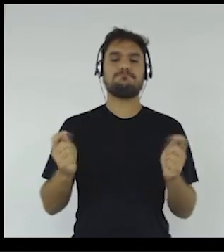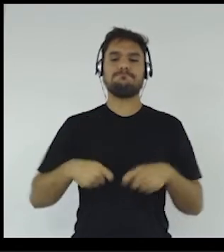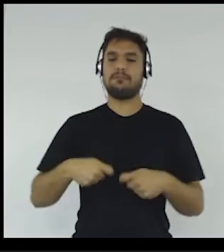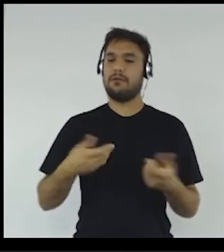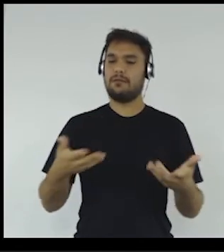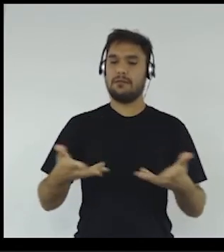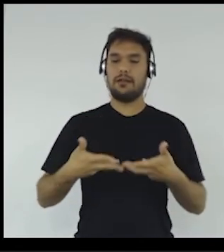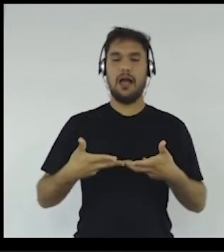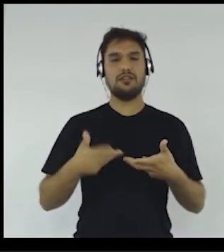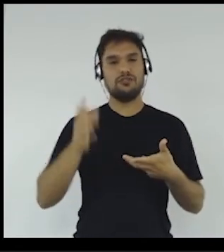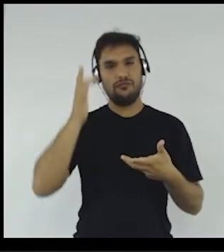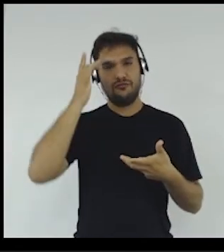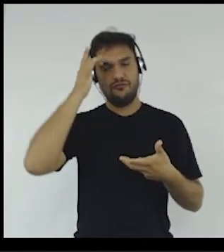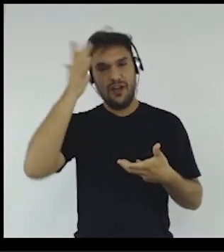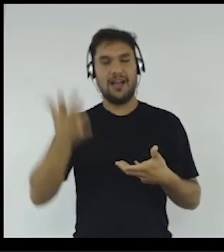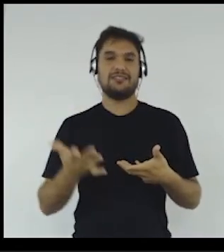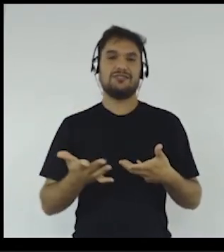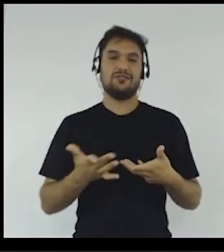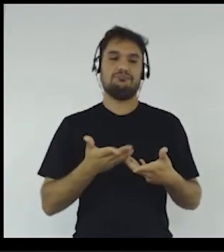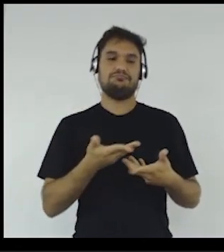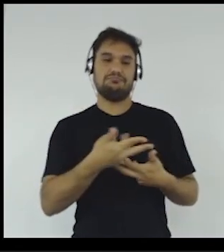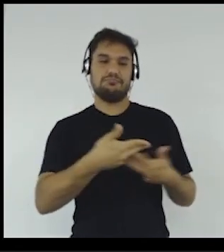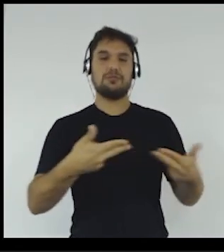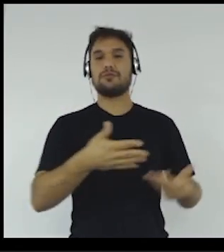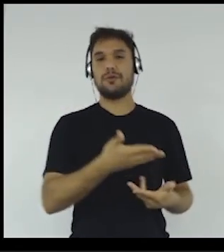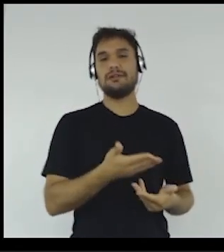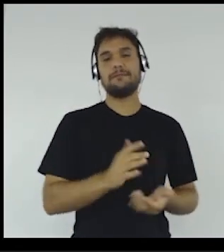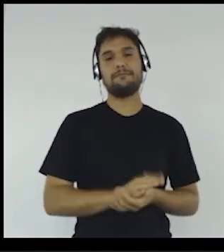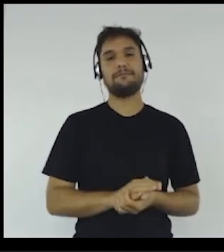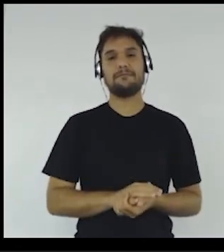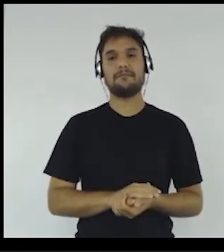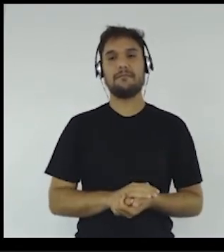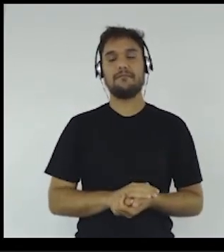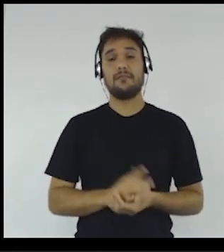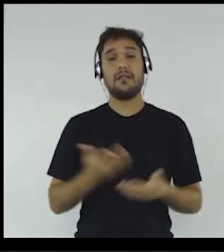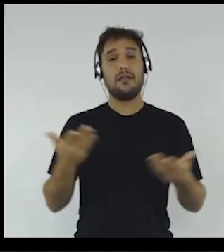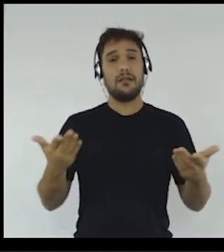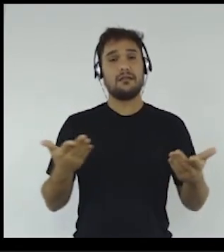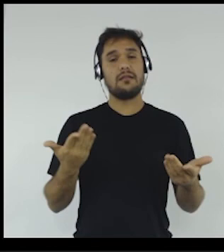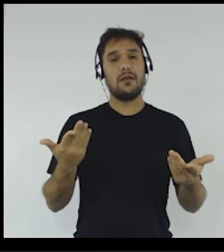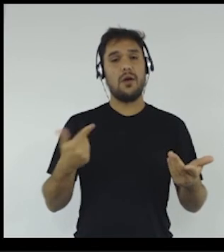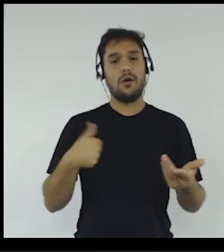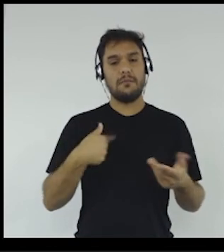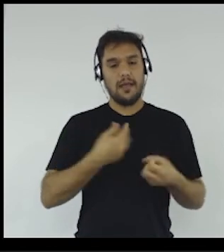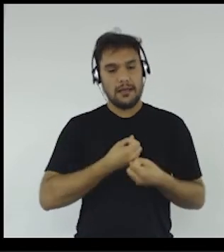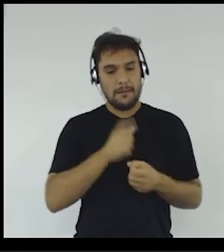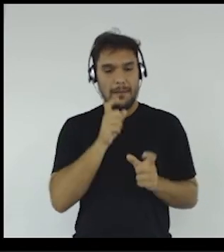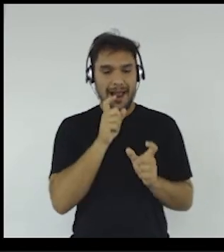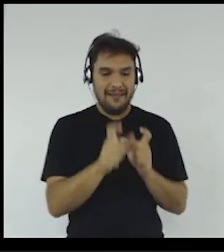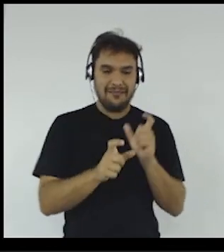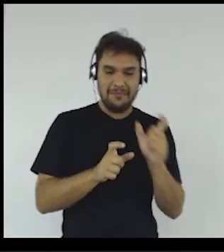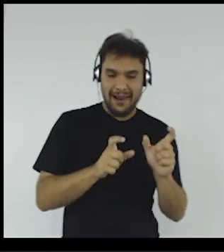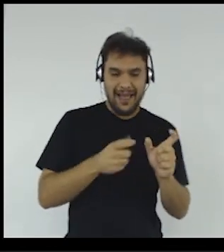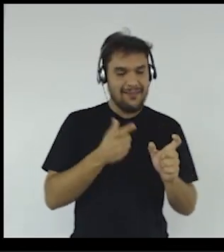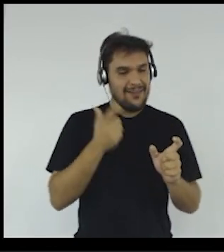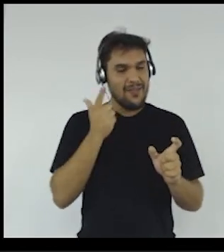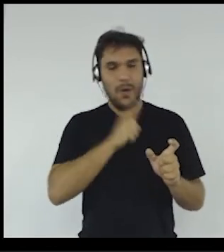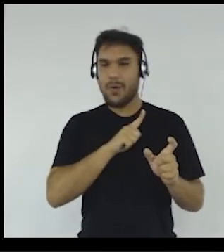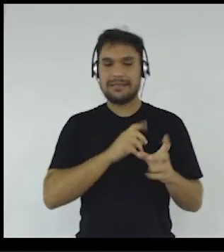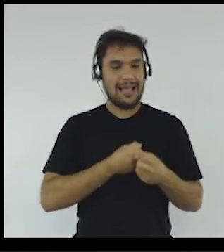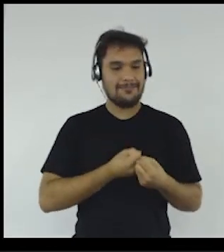de tornar fácil o difícil e intransponível. Nunca haverão palavras que expressem a nossa admiração e o